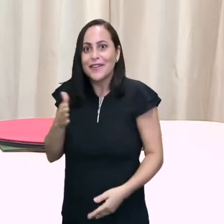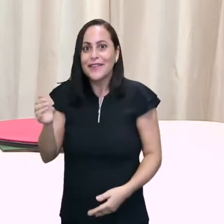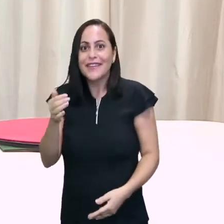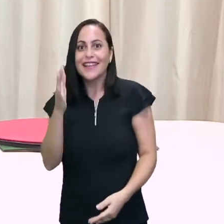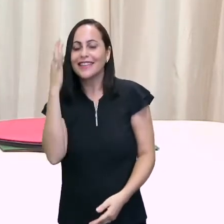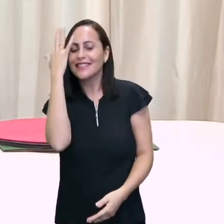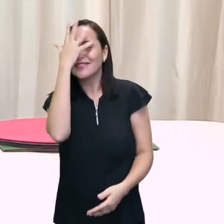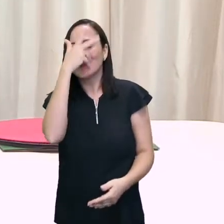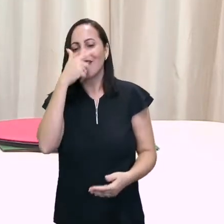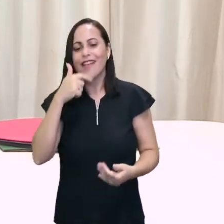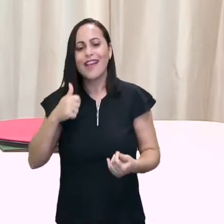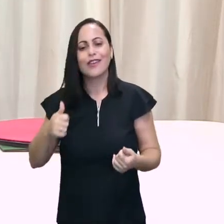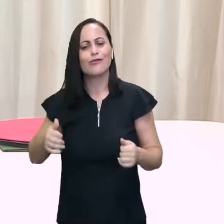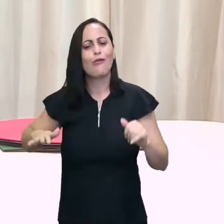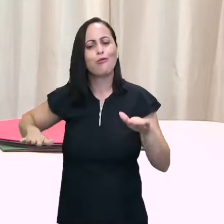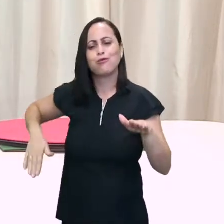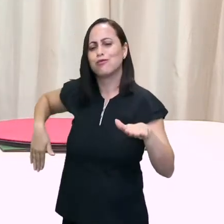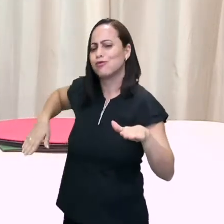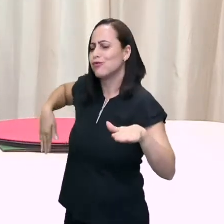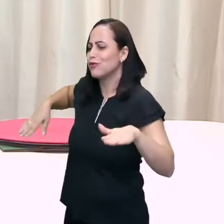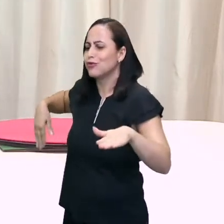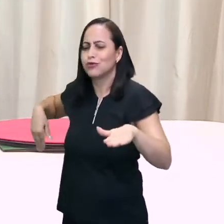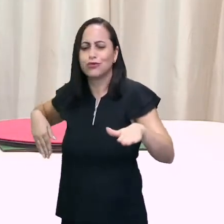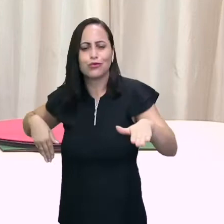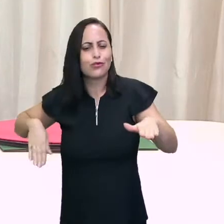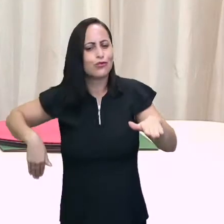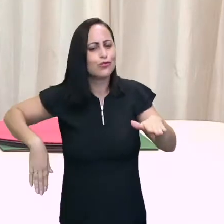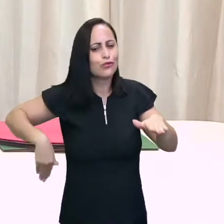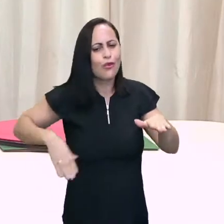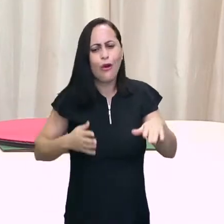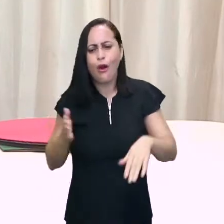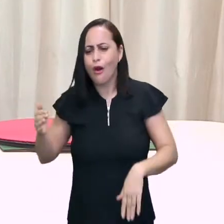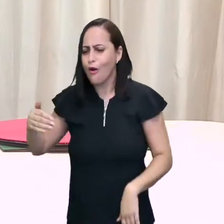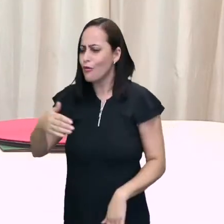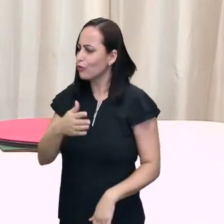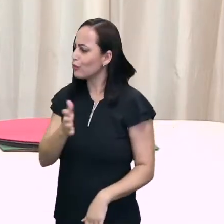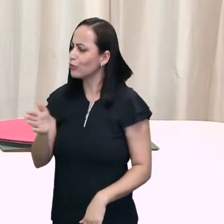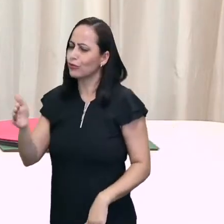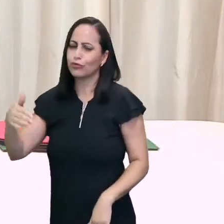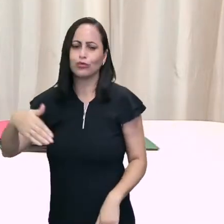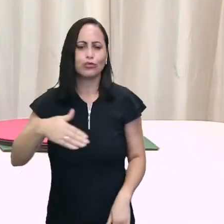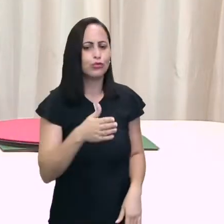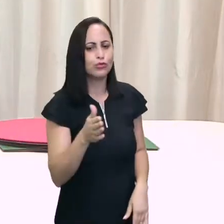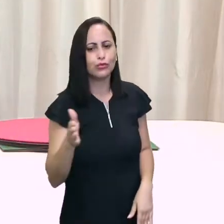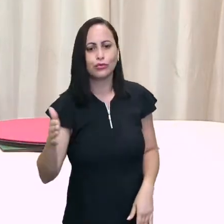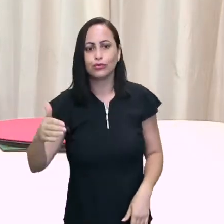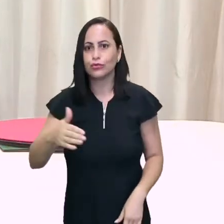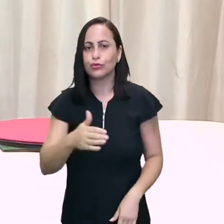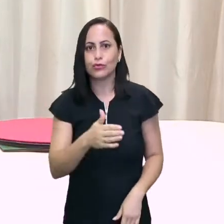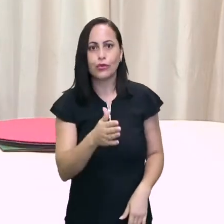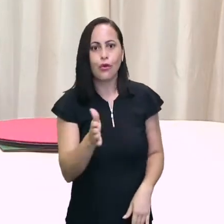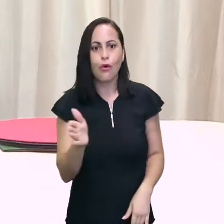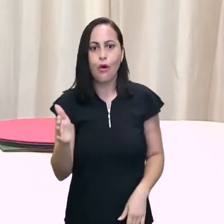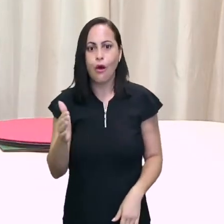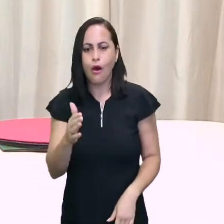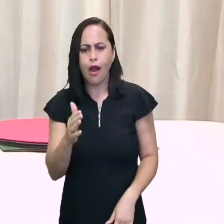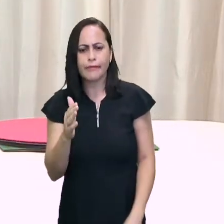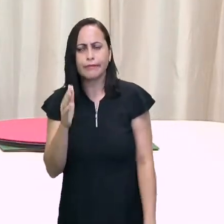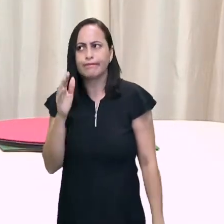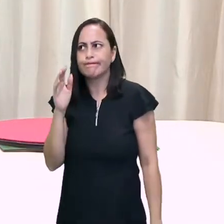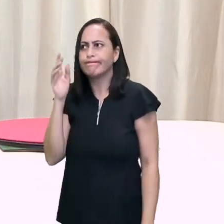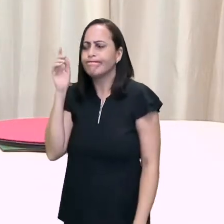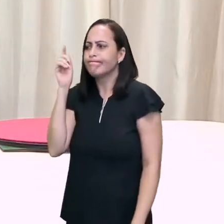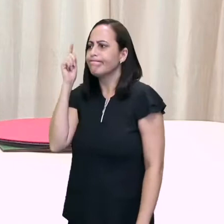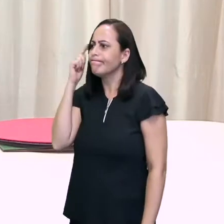E nadaram, e nadaram, e nadaram. Então elas